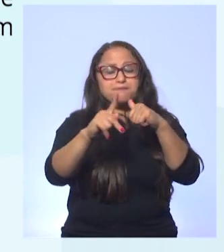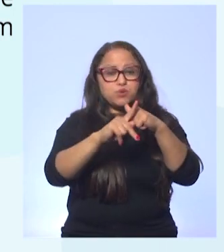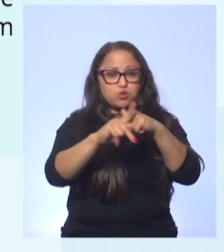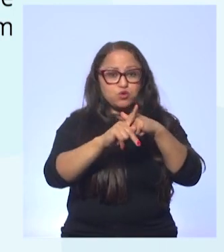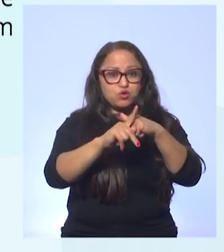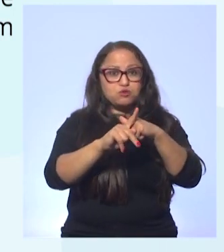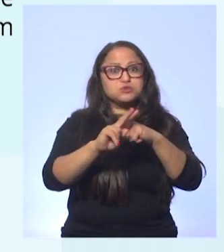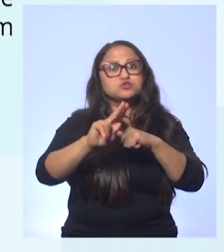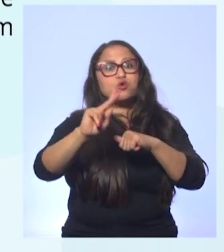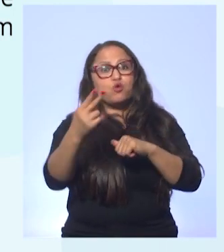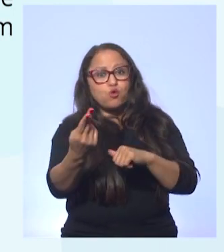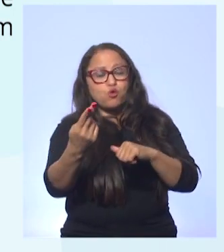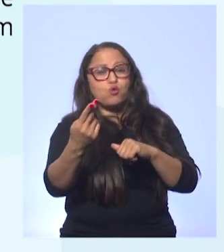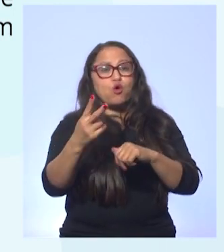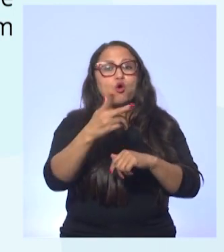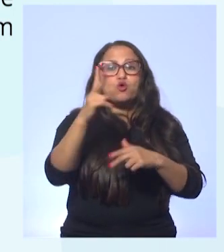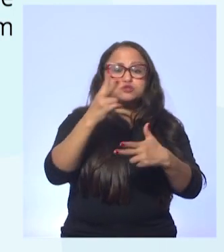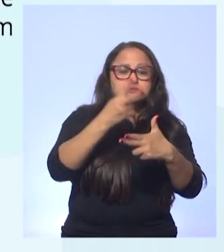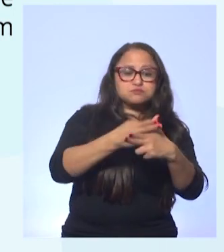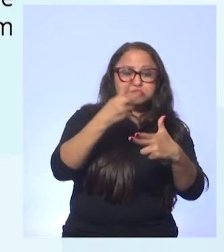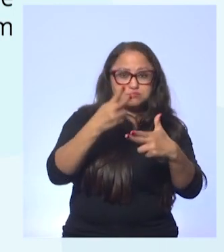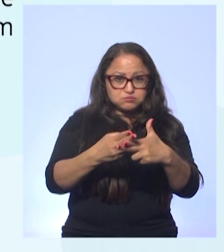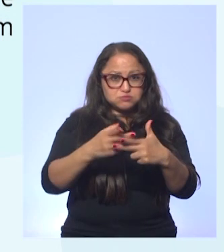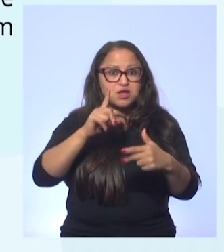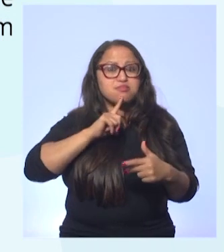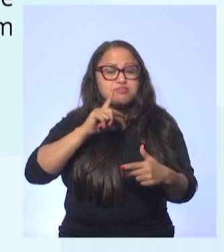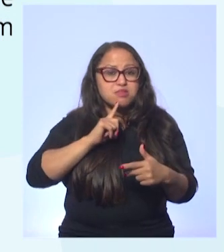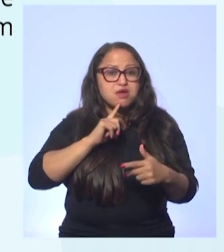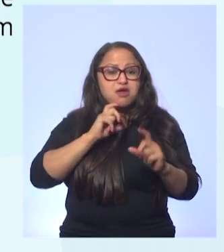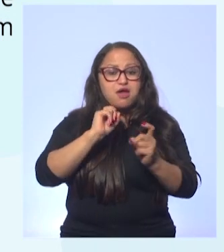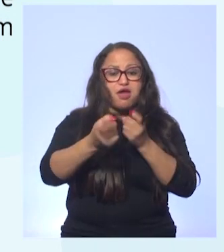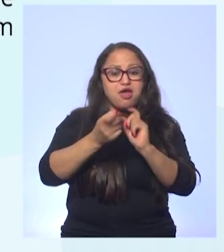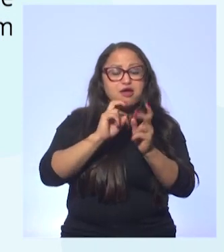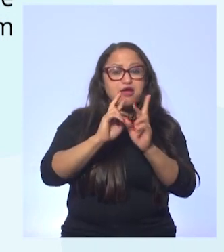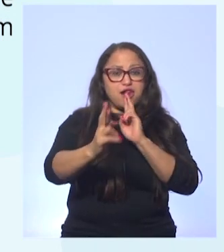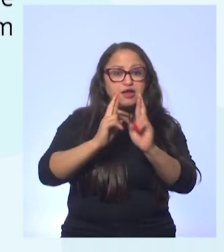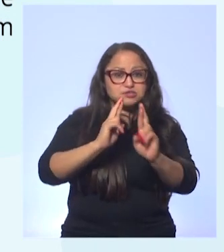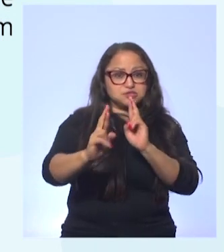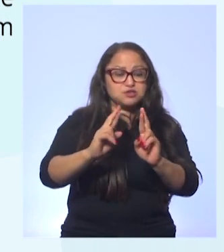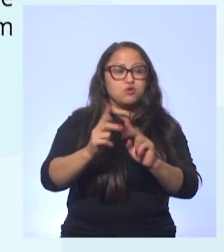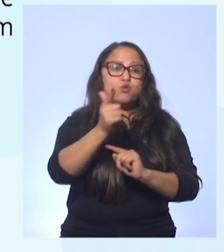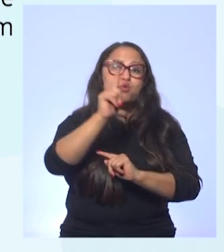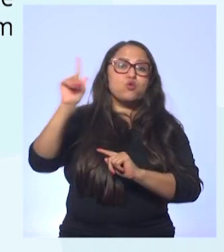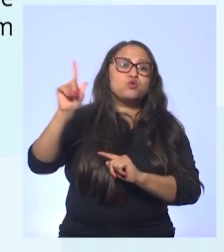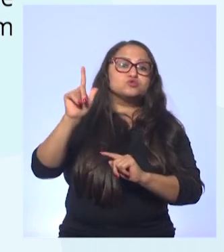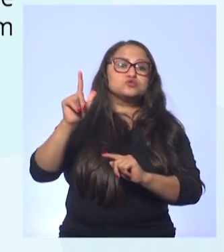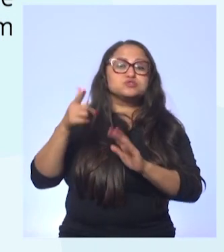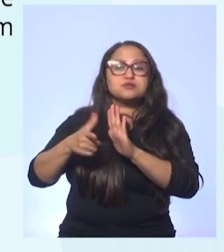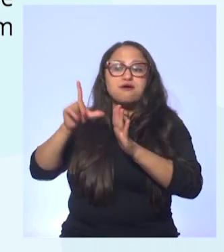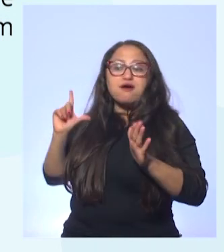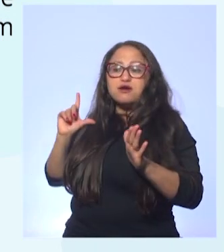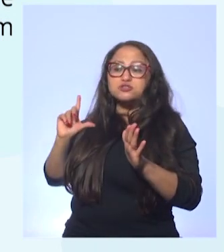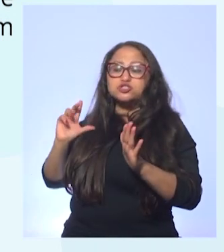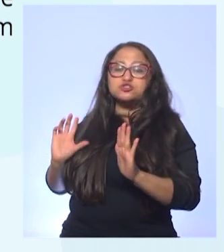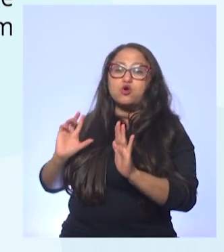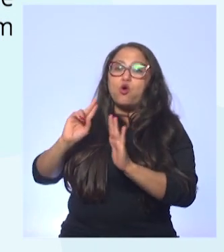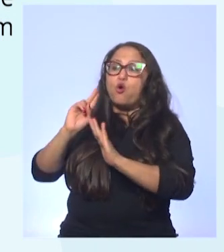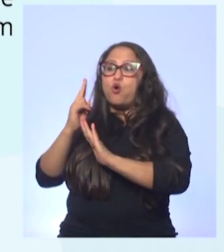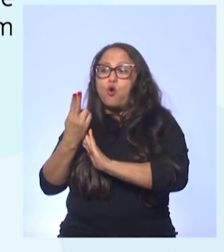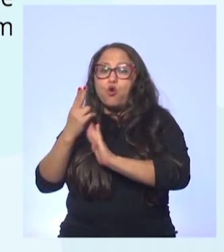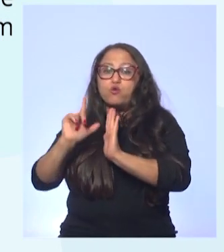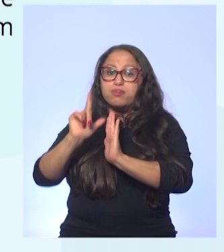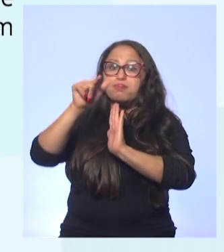que são aí sinônimos, né? Porque estabelecem relações com termos que aparecem antes ou depois na